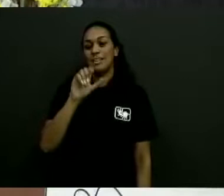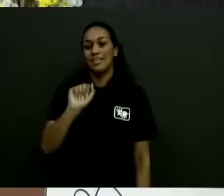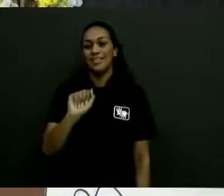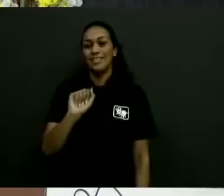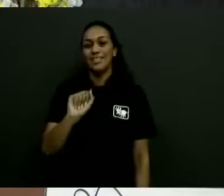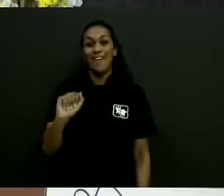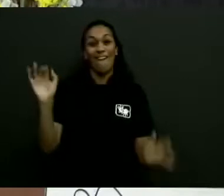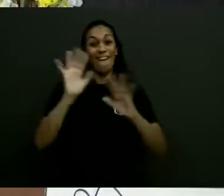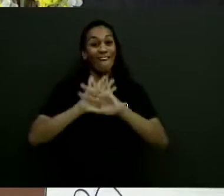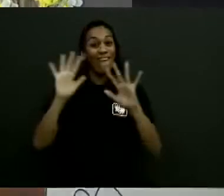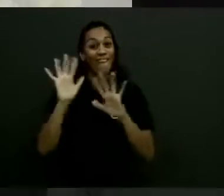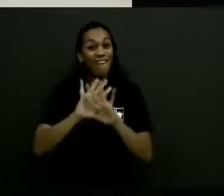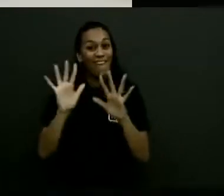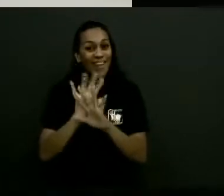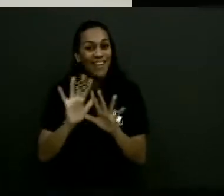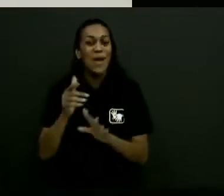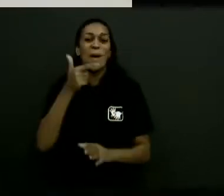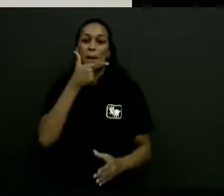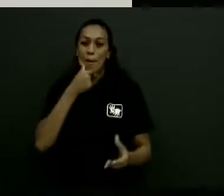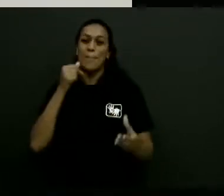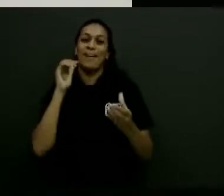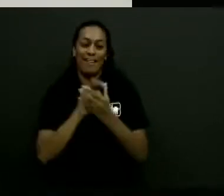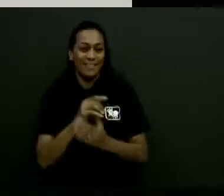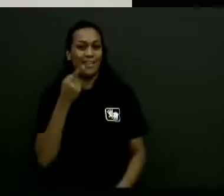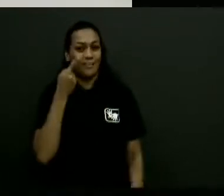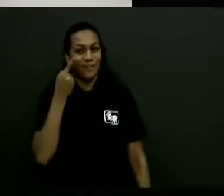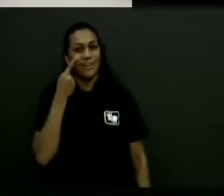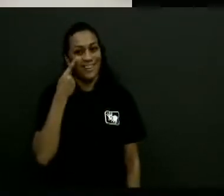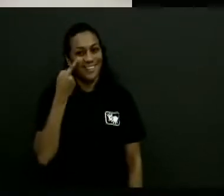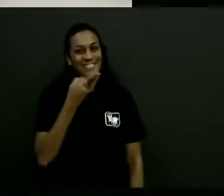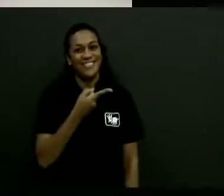Ai, gente, esse é o meu marido, tá vendo só?